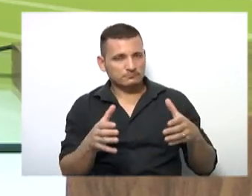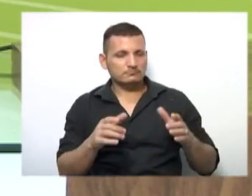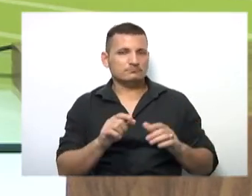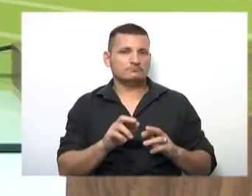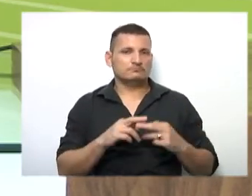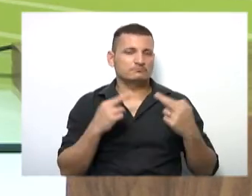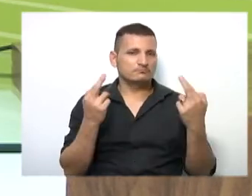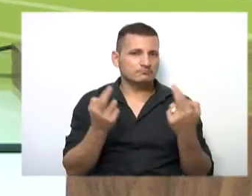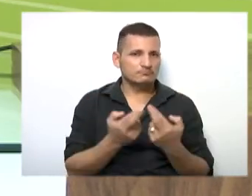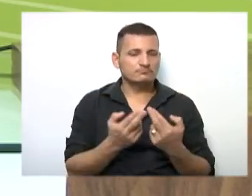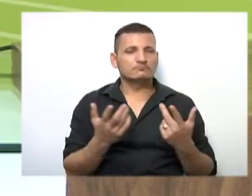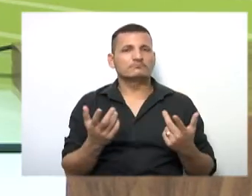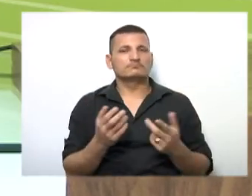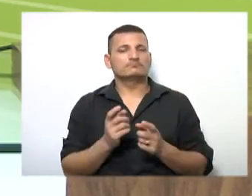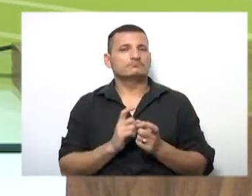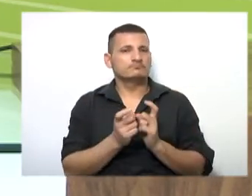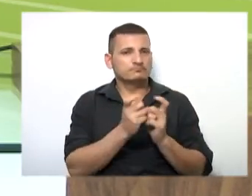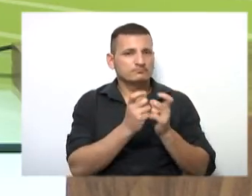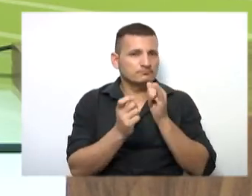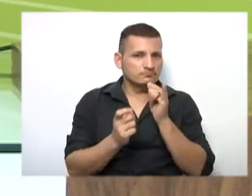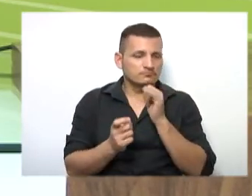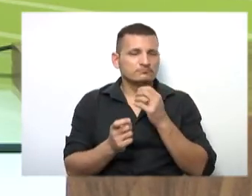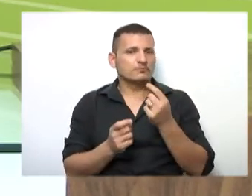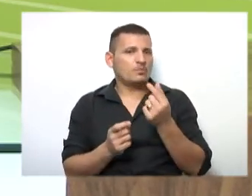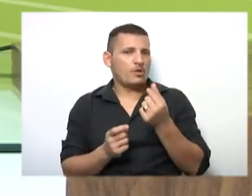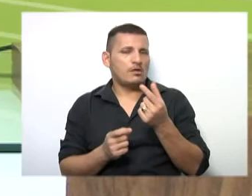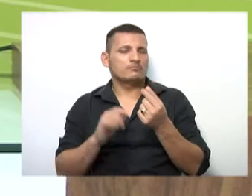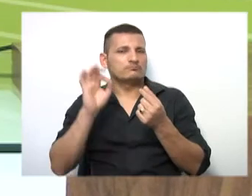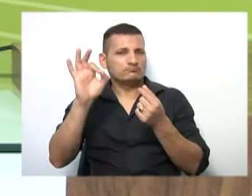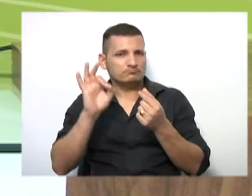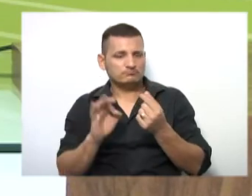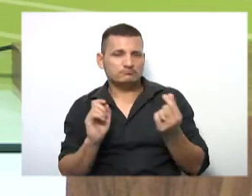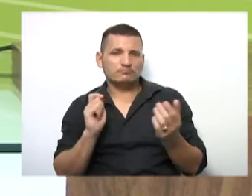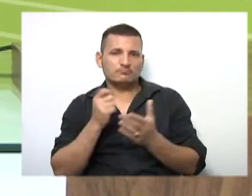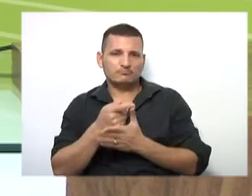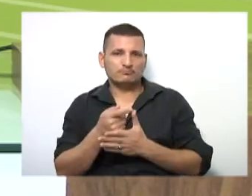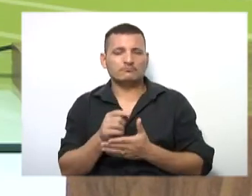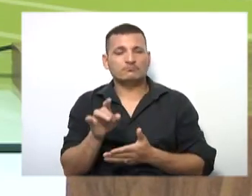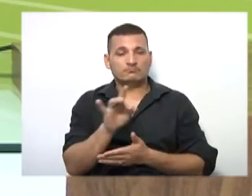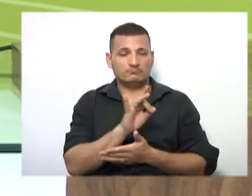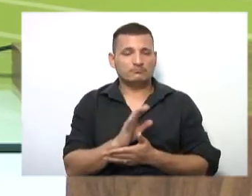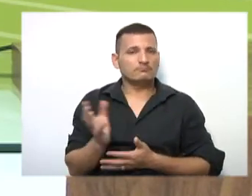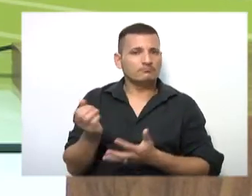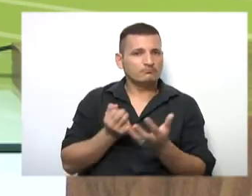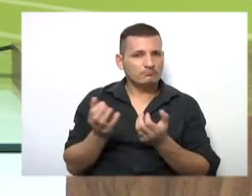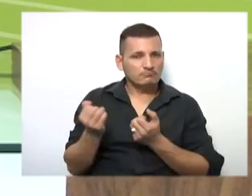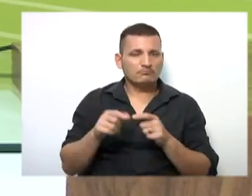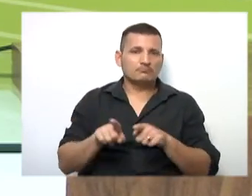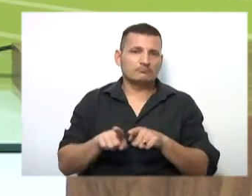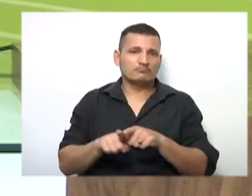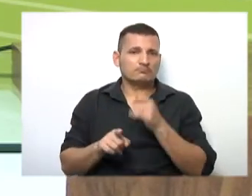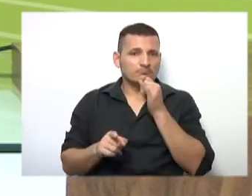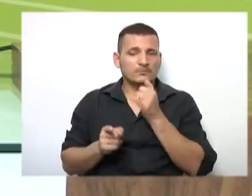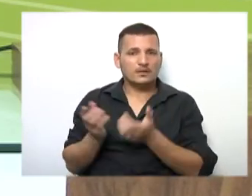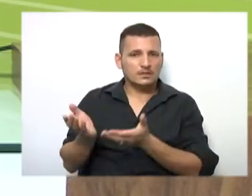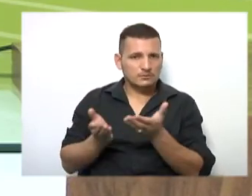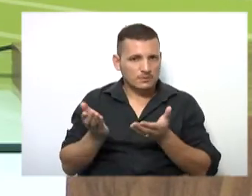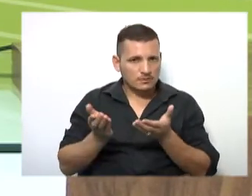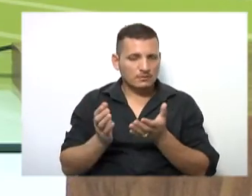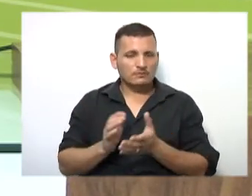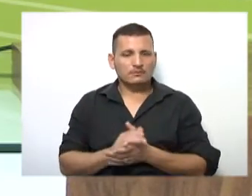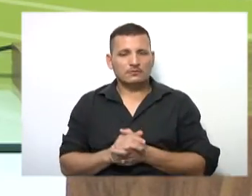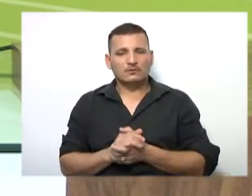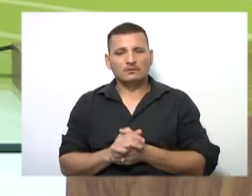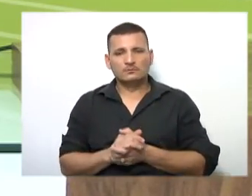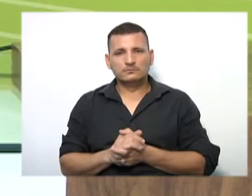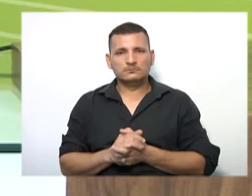vão discutir, por exemplo, qual vai ser a tarifa, quanto eles vão receber por cada consulta, por cada procedimento, eles que decidem isso.